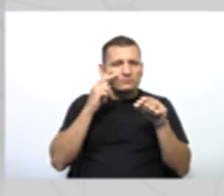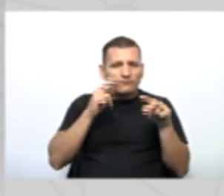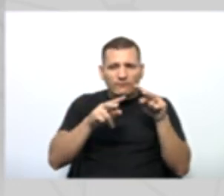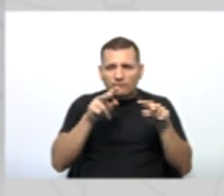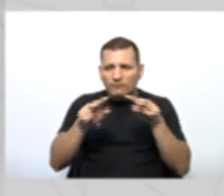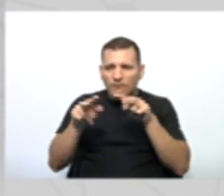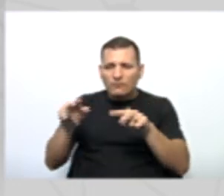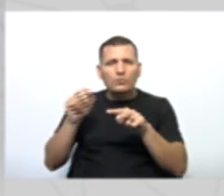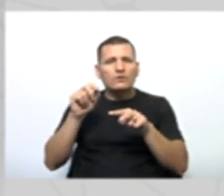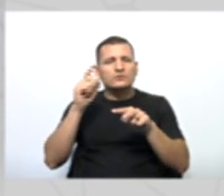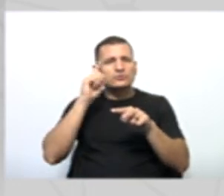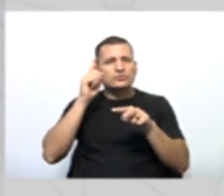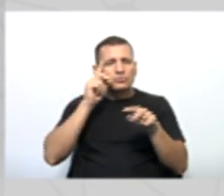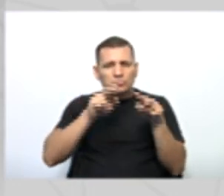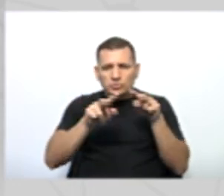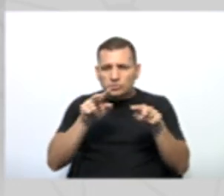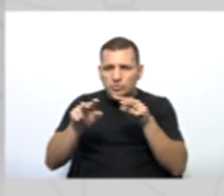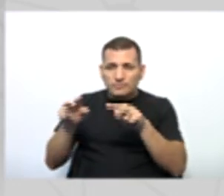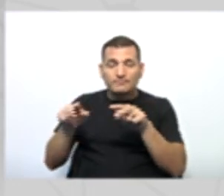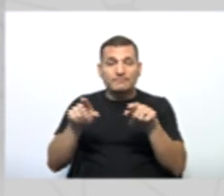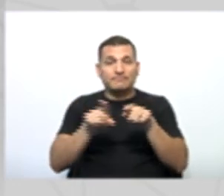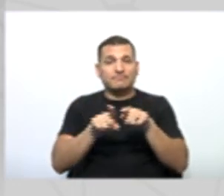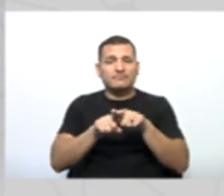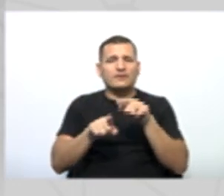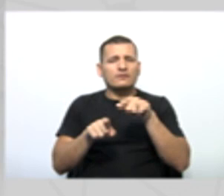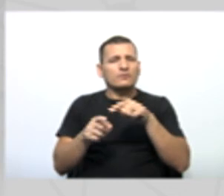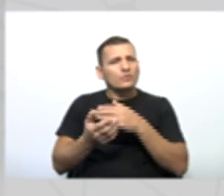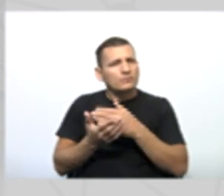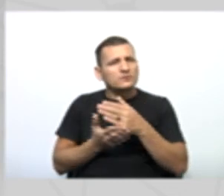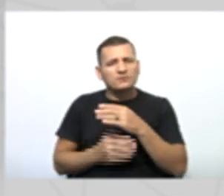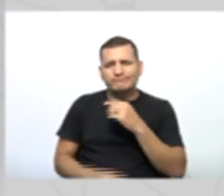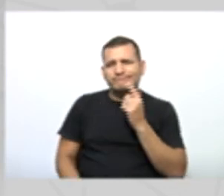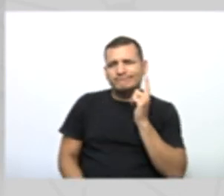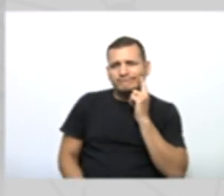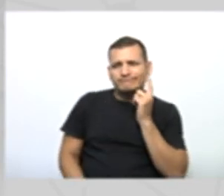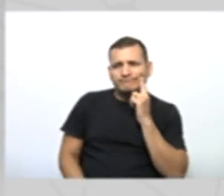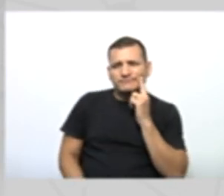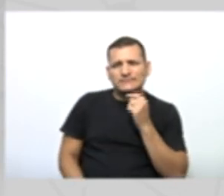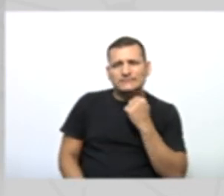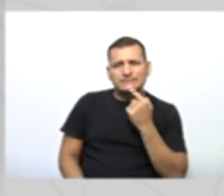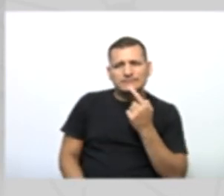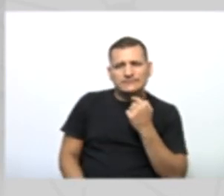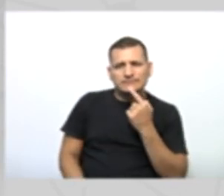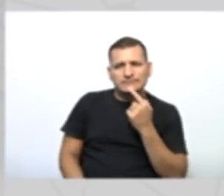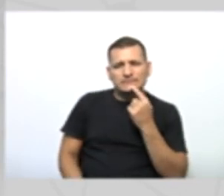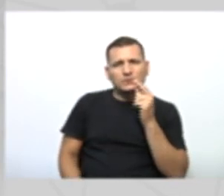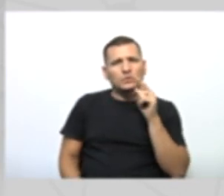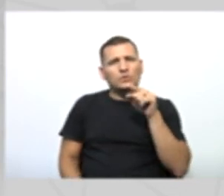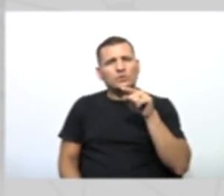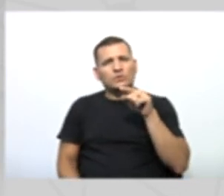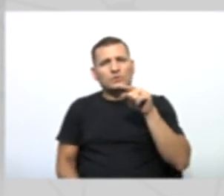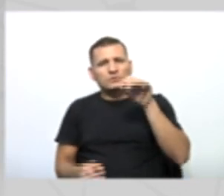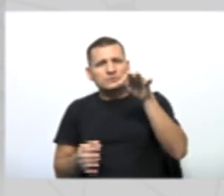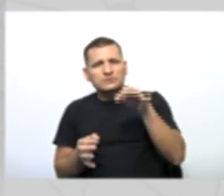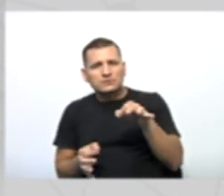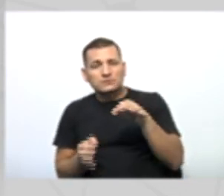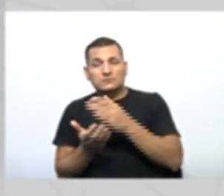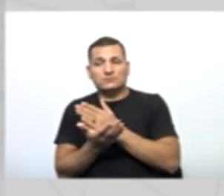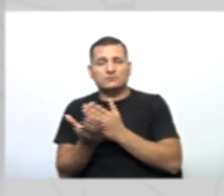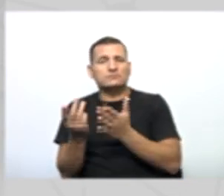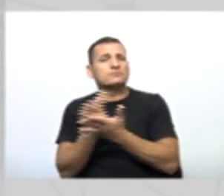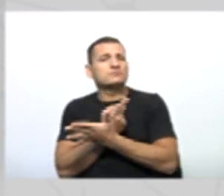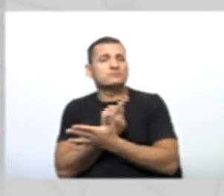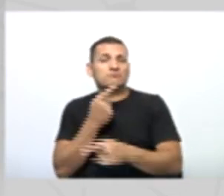começar a questionar qual é o fundamento de tudo isso. Por que essas coisas são certas? Por que algumas coisas são